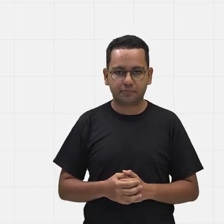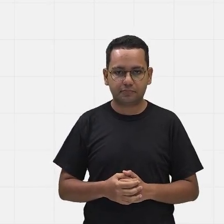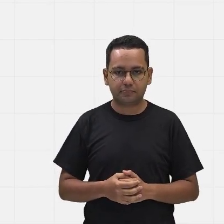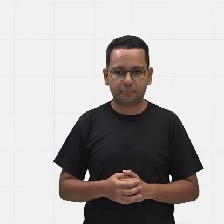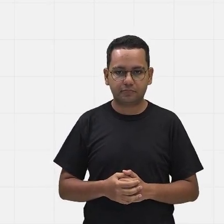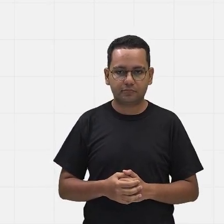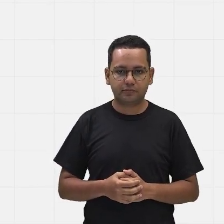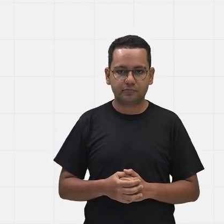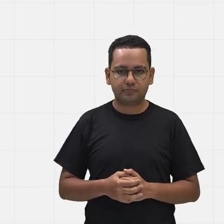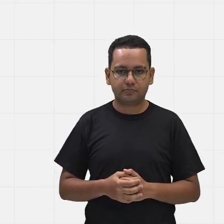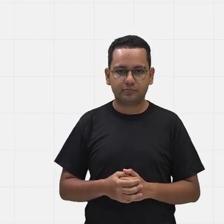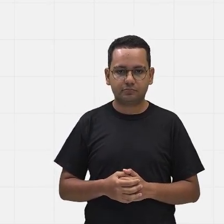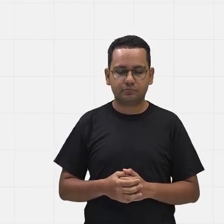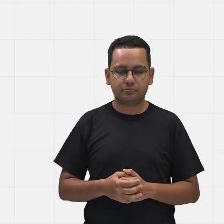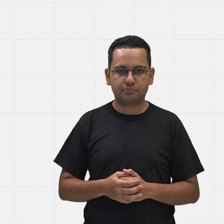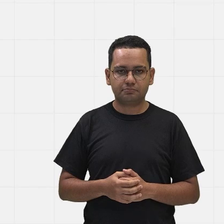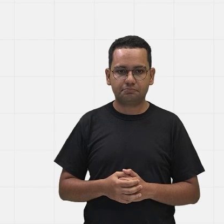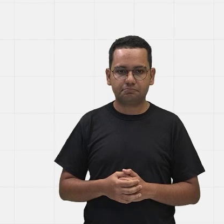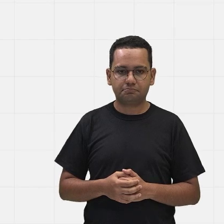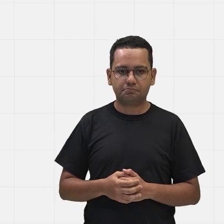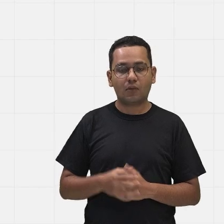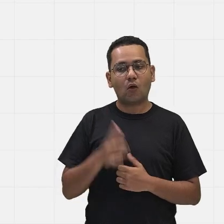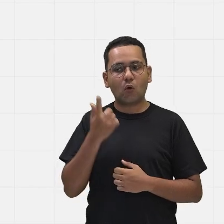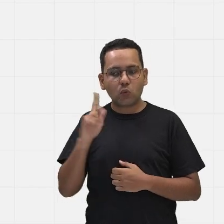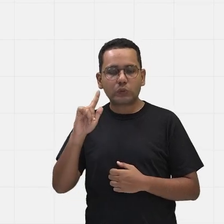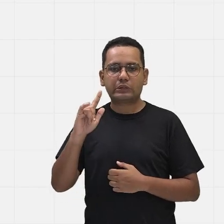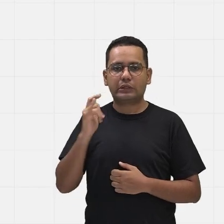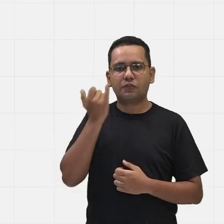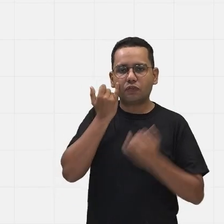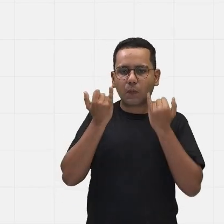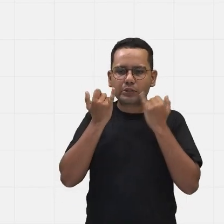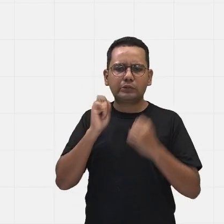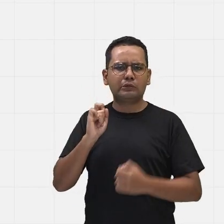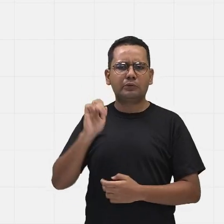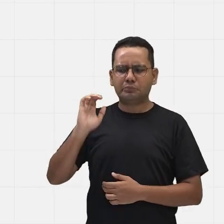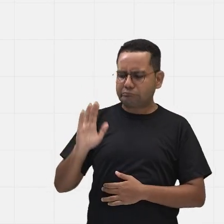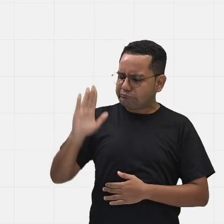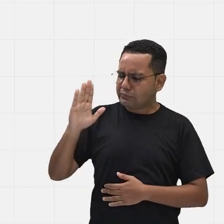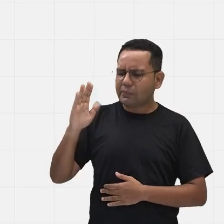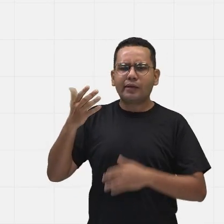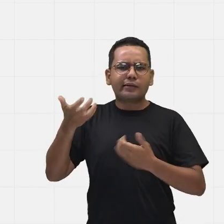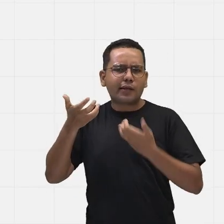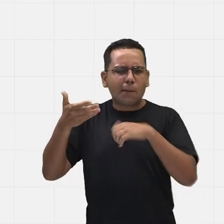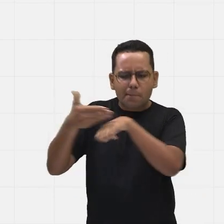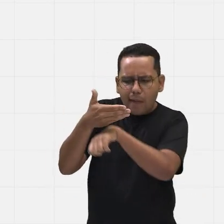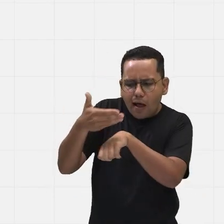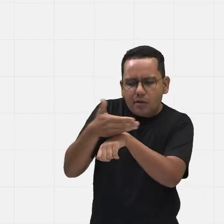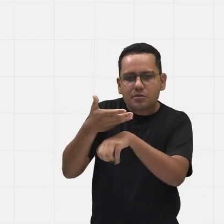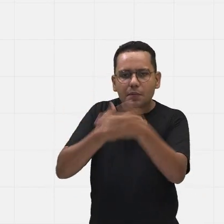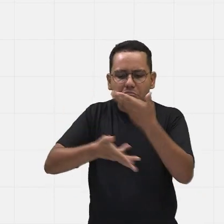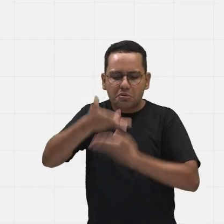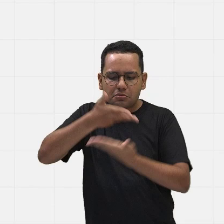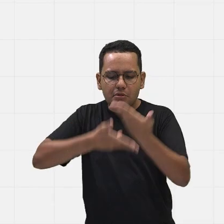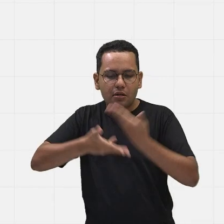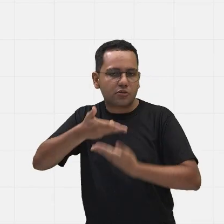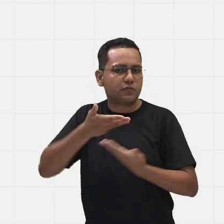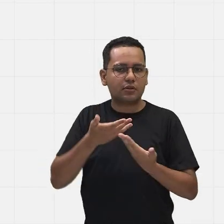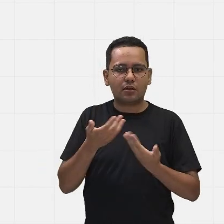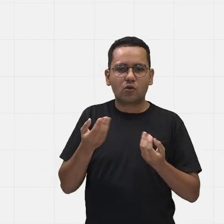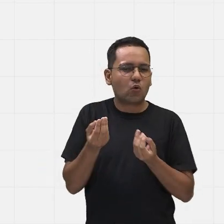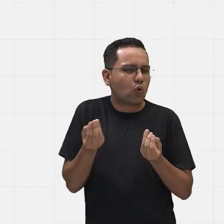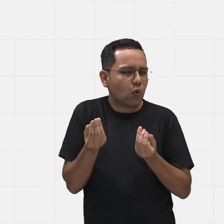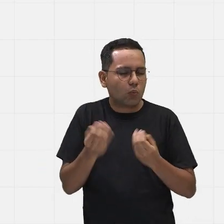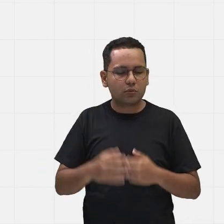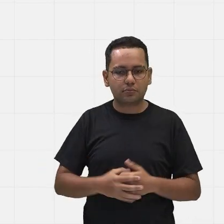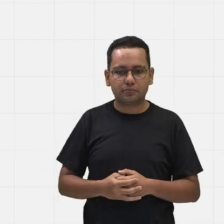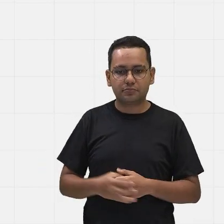Eu quero pedir a vez, quero participar da interatividade. Você vai clicar no ícone daquele bonequinho com o bracinho